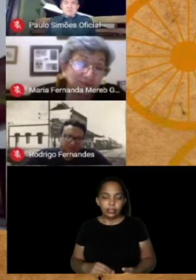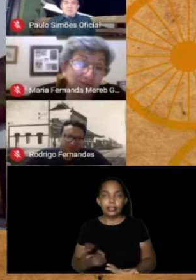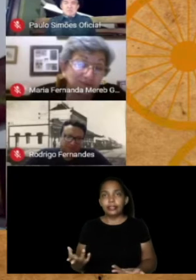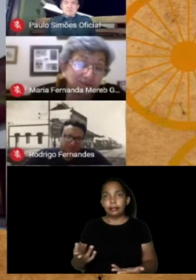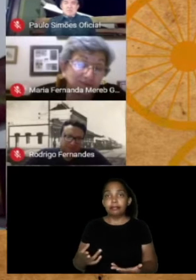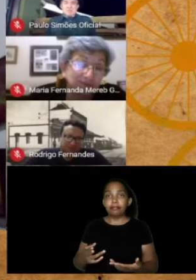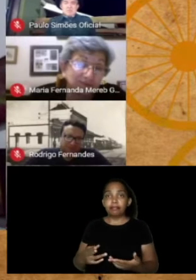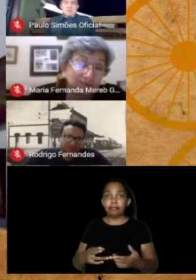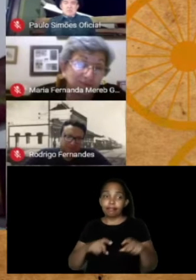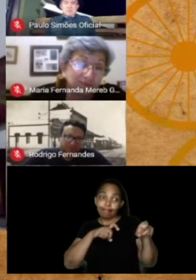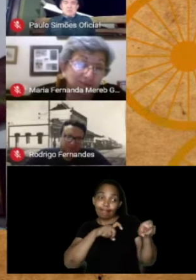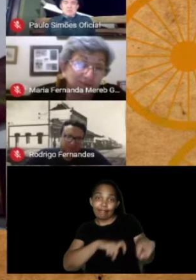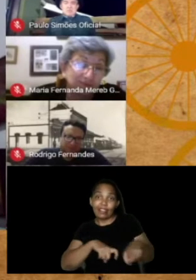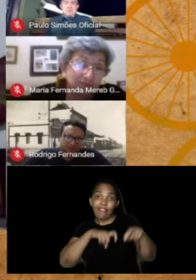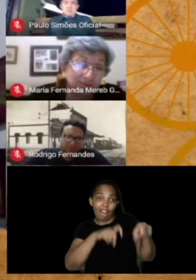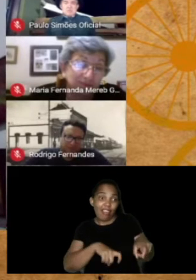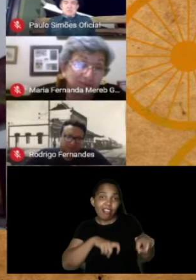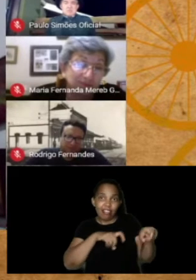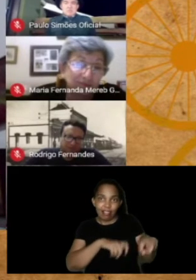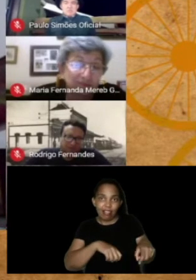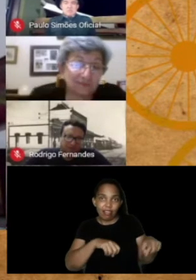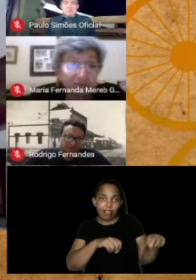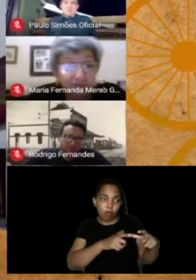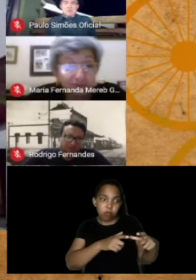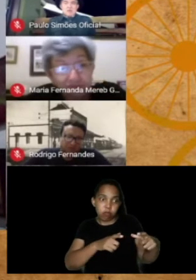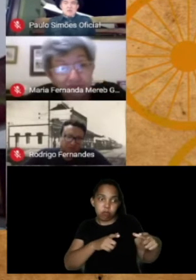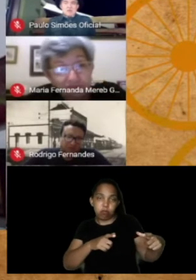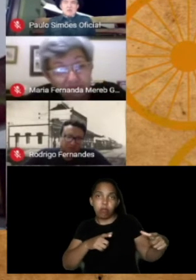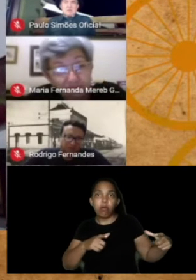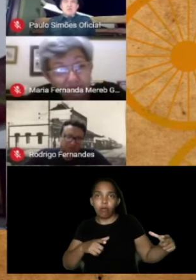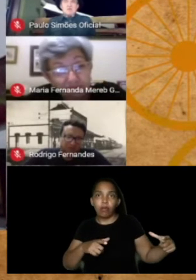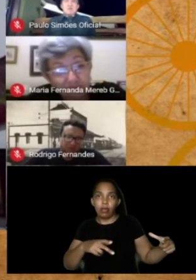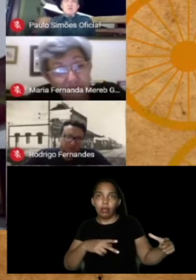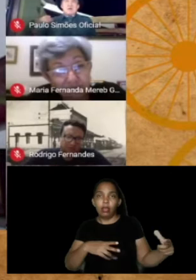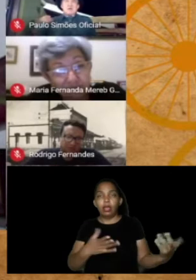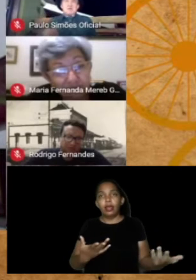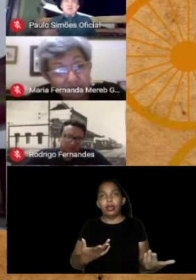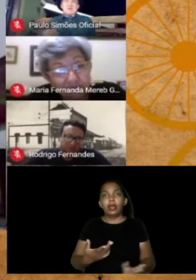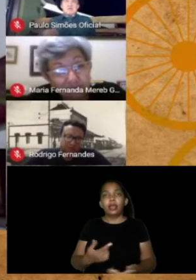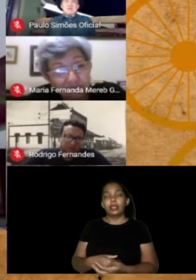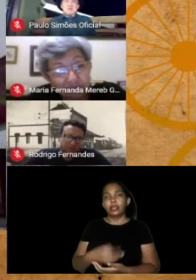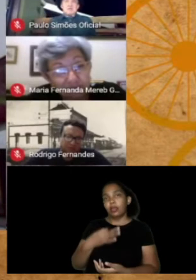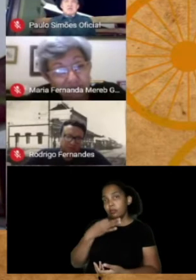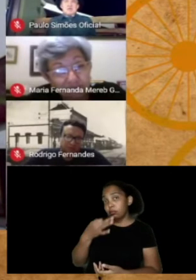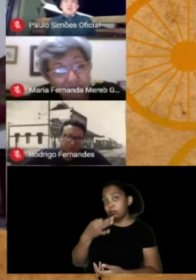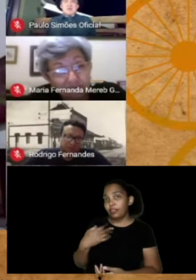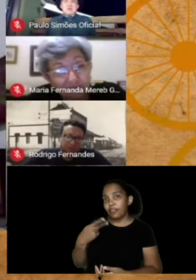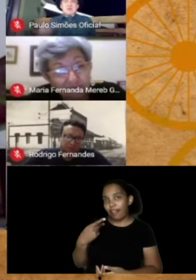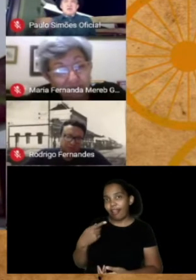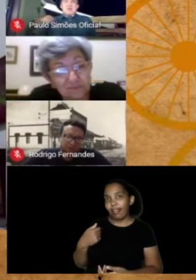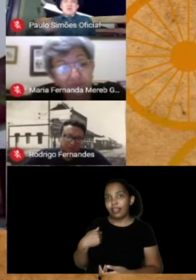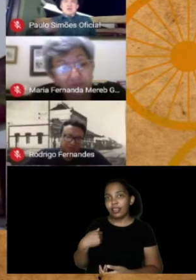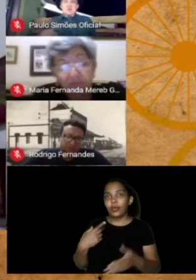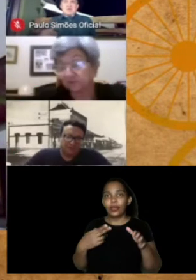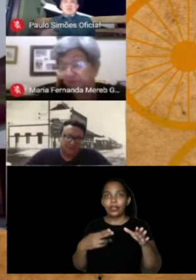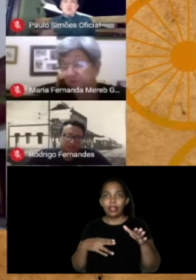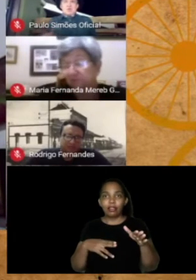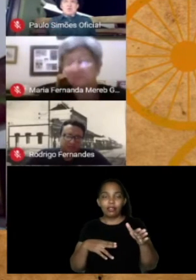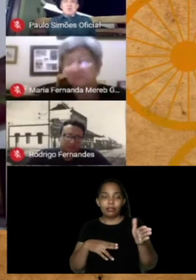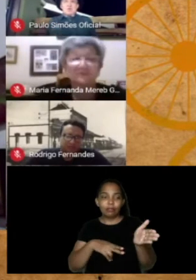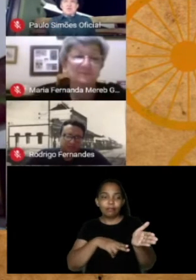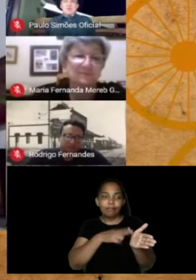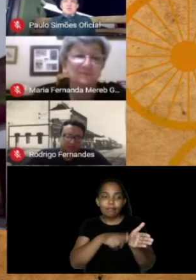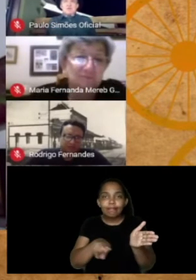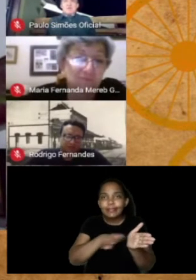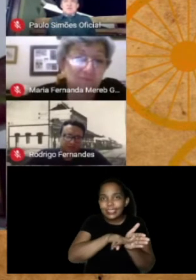das fazendas e territorialidade e tal, então ele era uma pessoa nesse sentido. E eu falei que eu estava na estação porque ele morreu, se não me